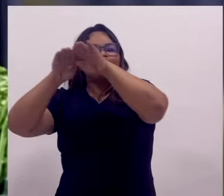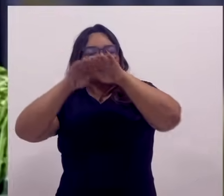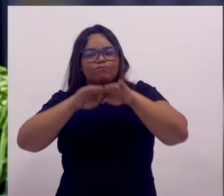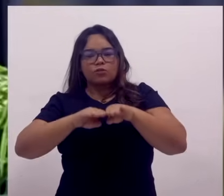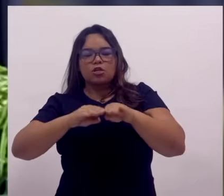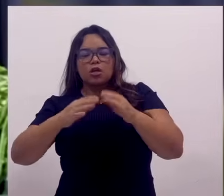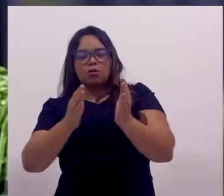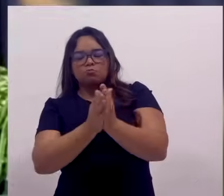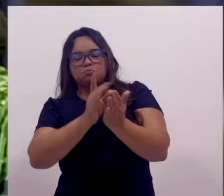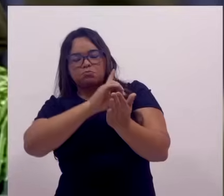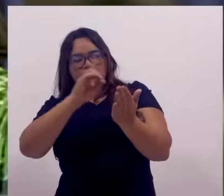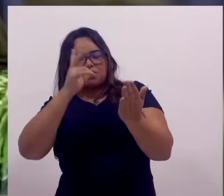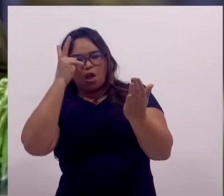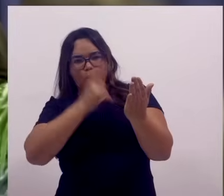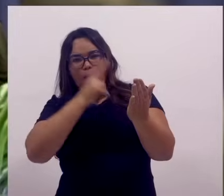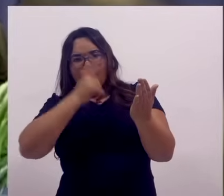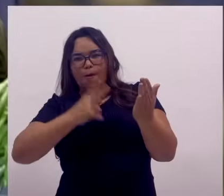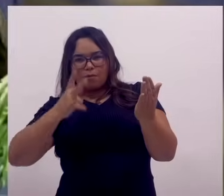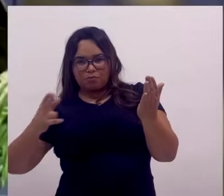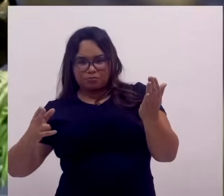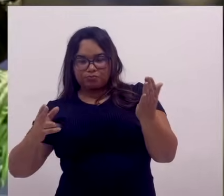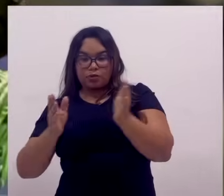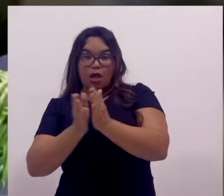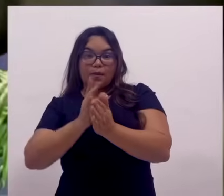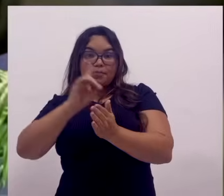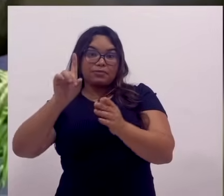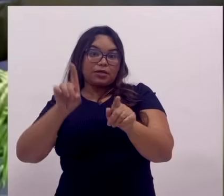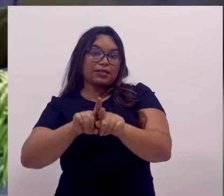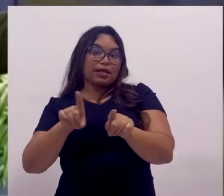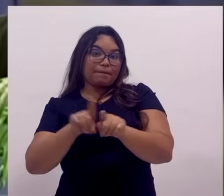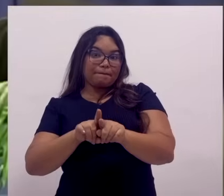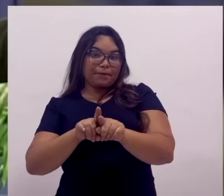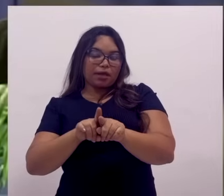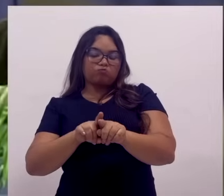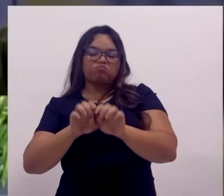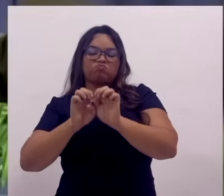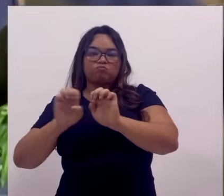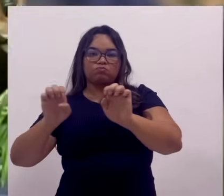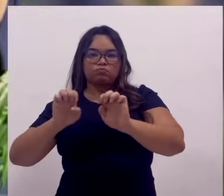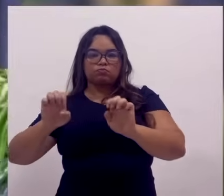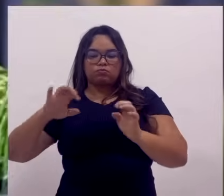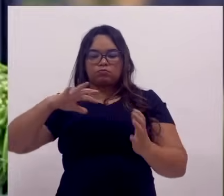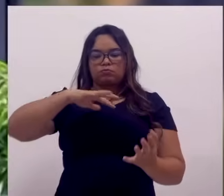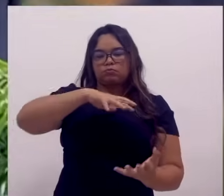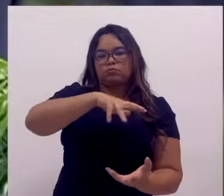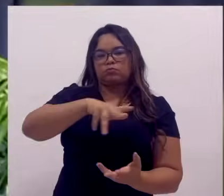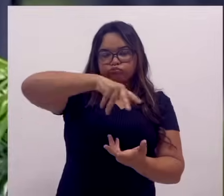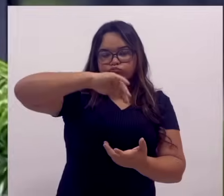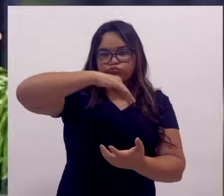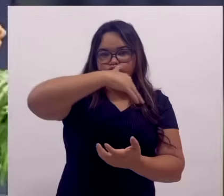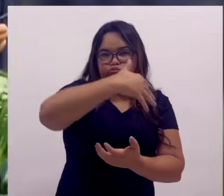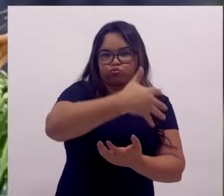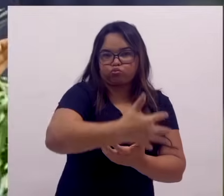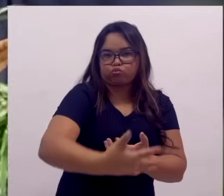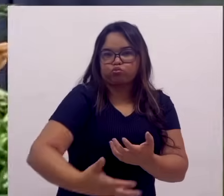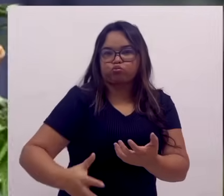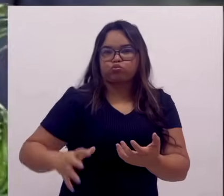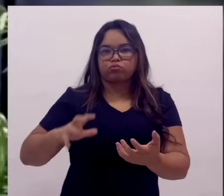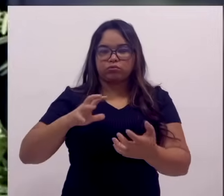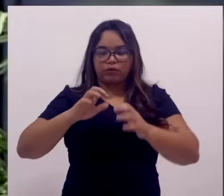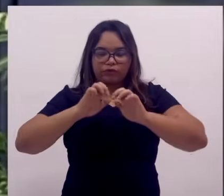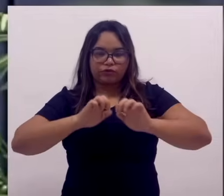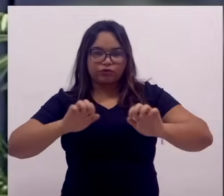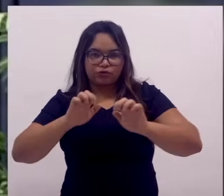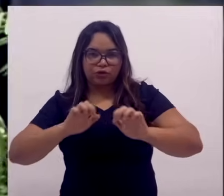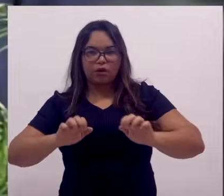seguindo tudo o que está na Bíblia. A Bíblia também foi pregada a todo mundo. Mas Satanás tentou confundir essa